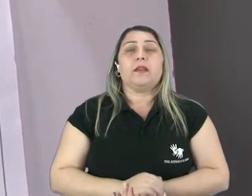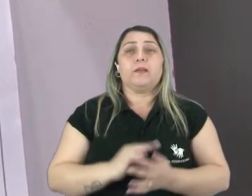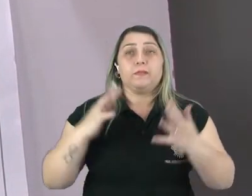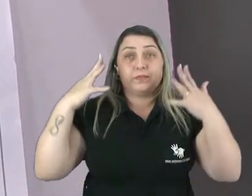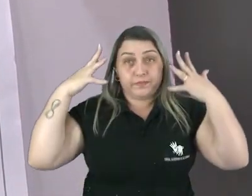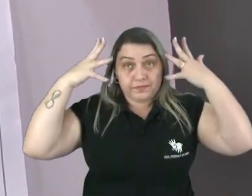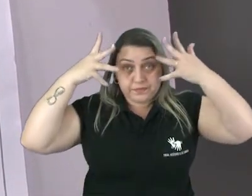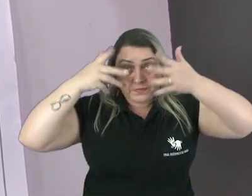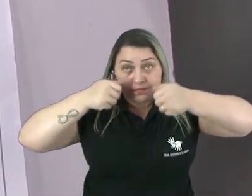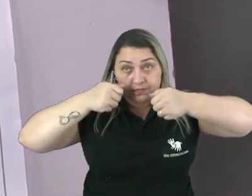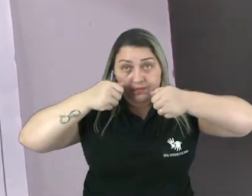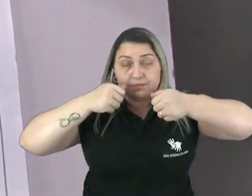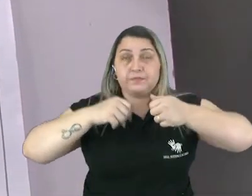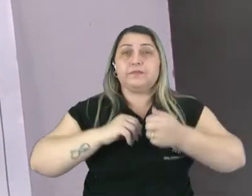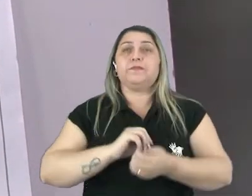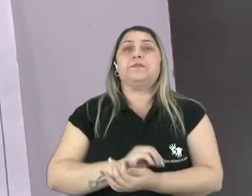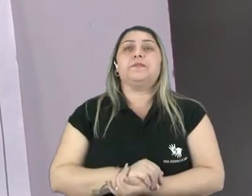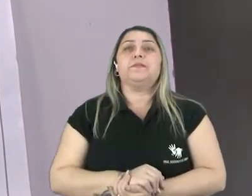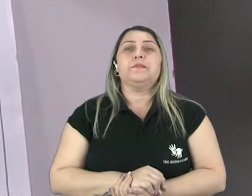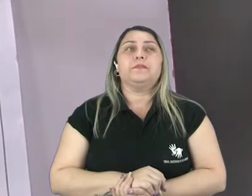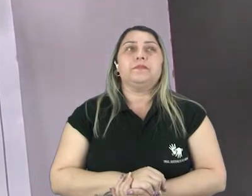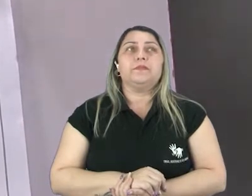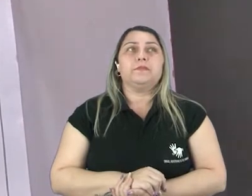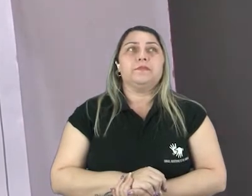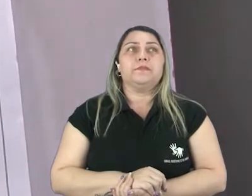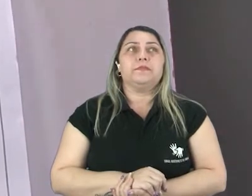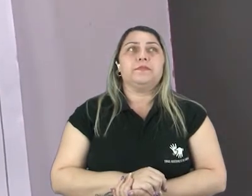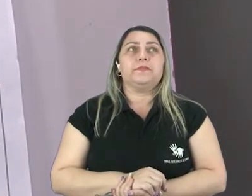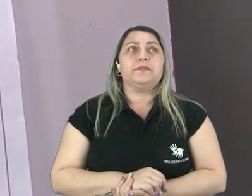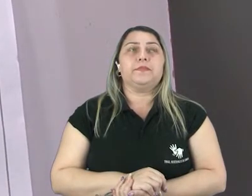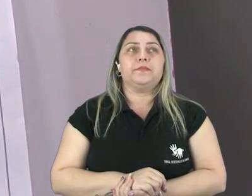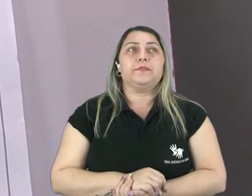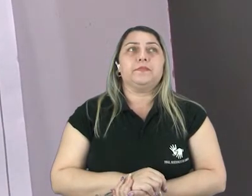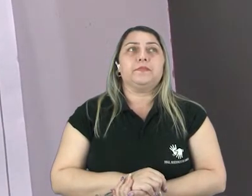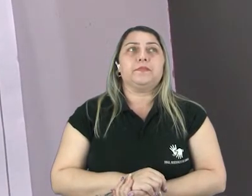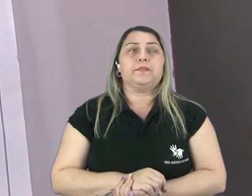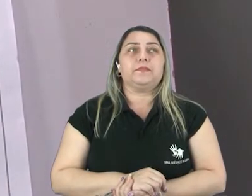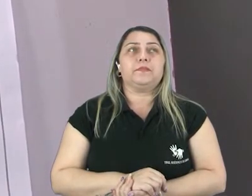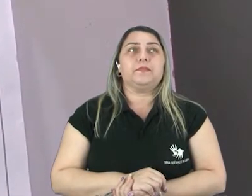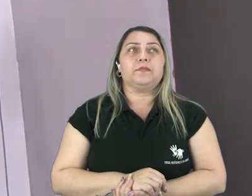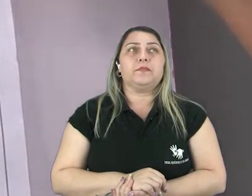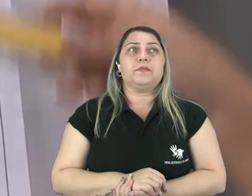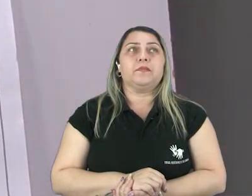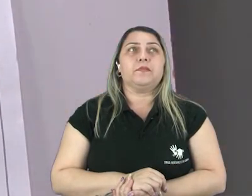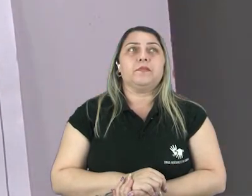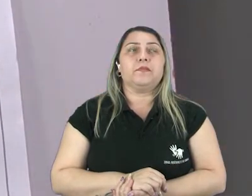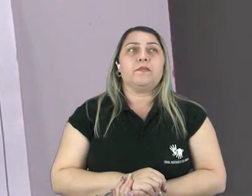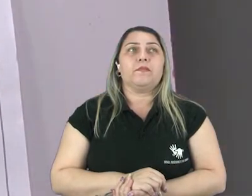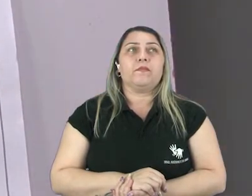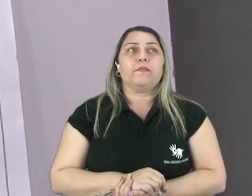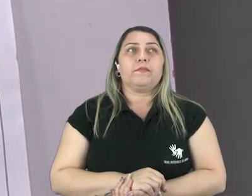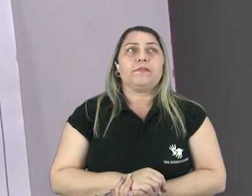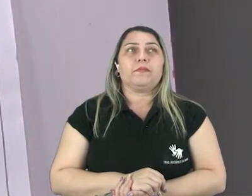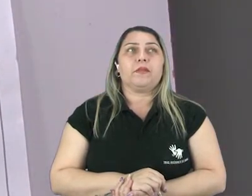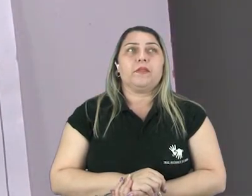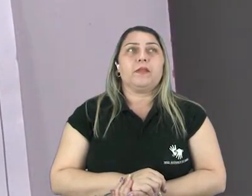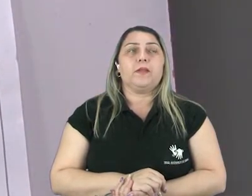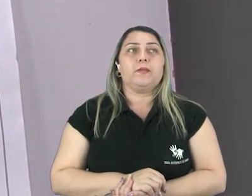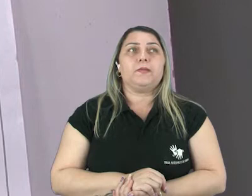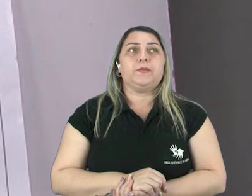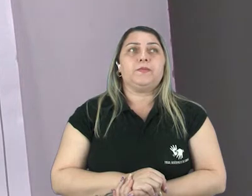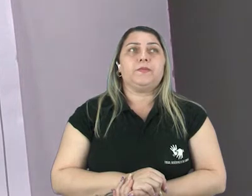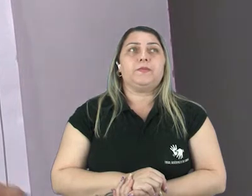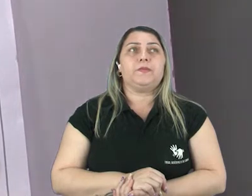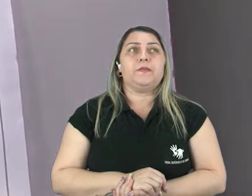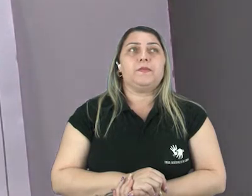representado nesta imagem é o leão. Muito bem. É